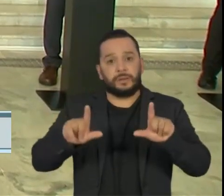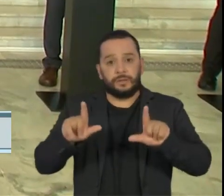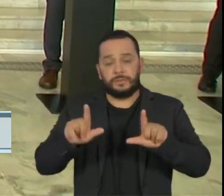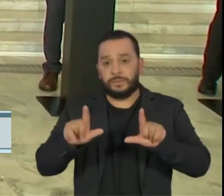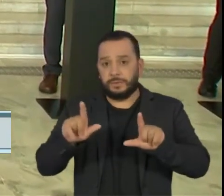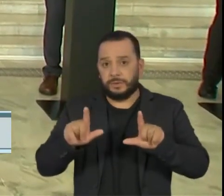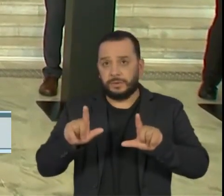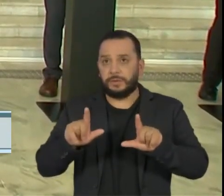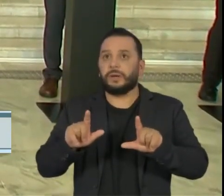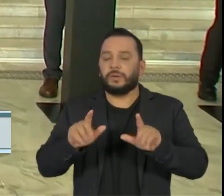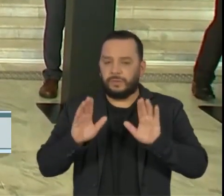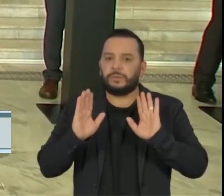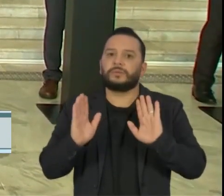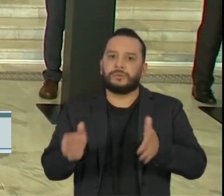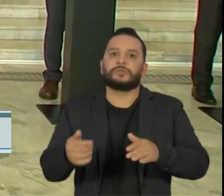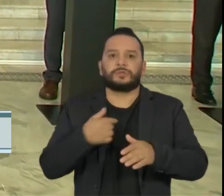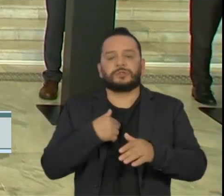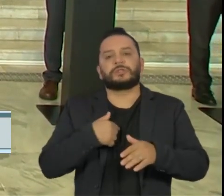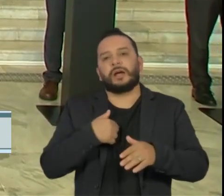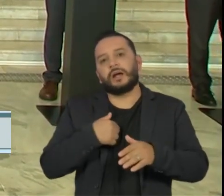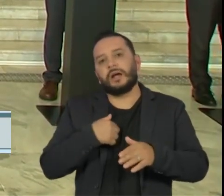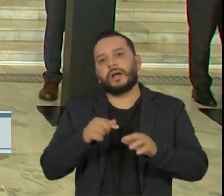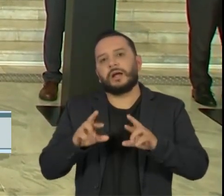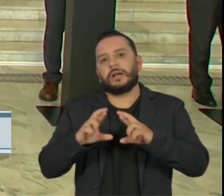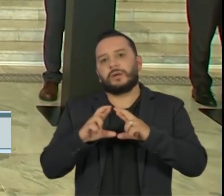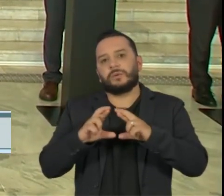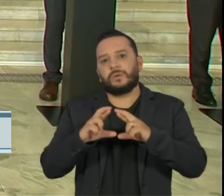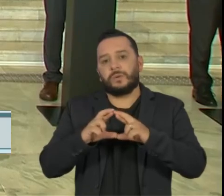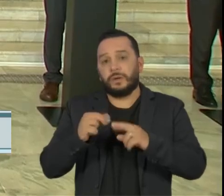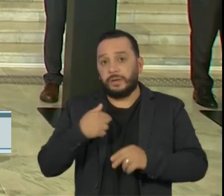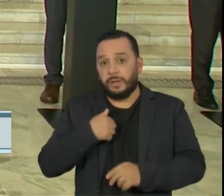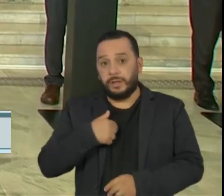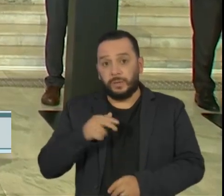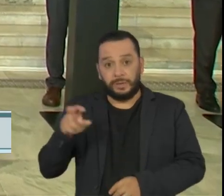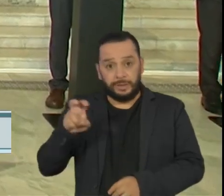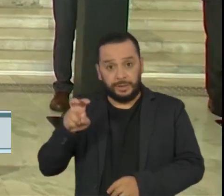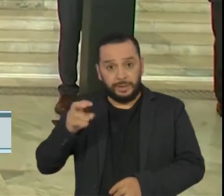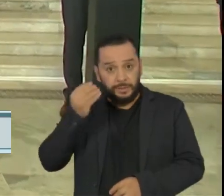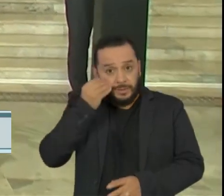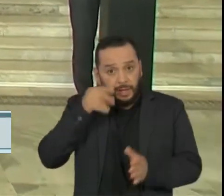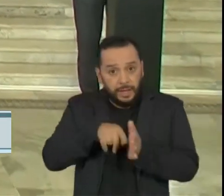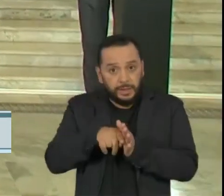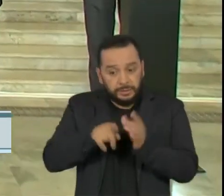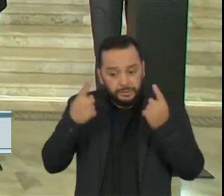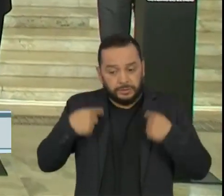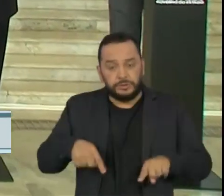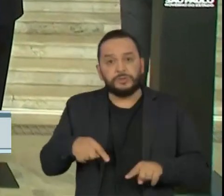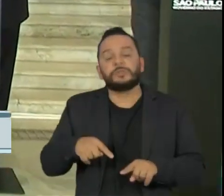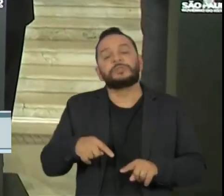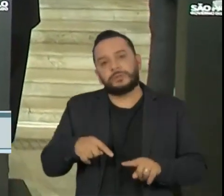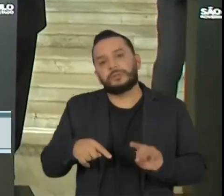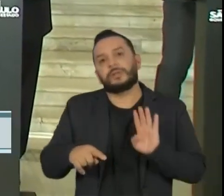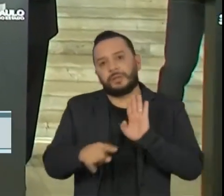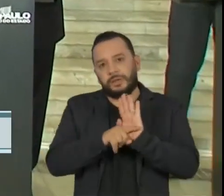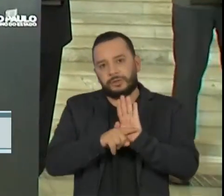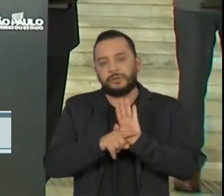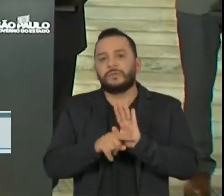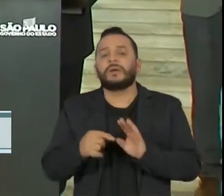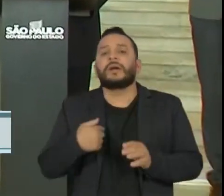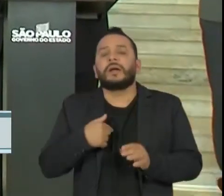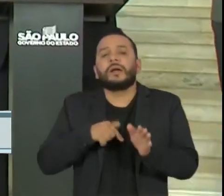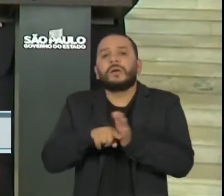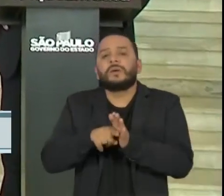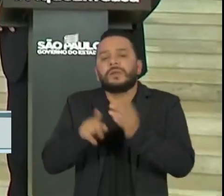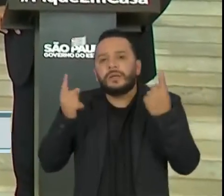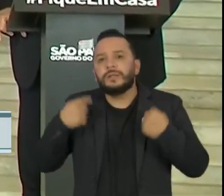o meu 5º teste. Eu testei 5 vezes Covid, meu teste foi negativo. Por que testei? Porque o nosso secretário de